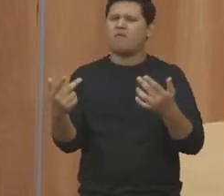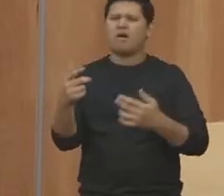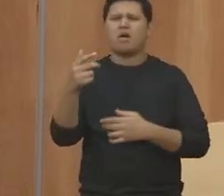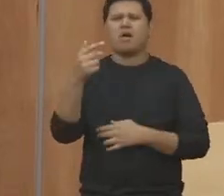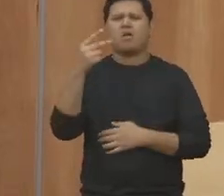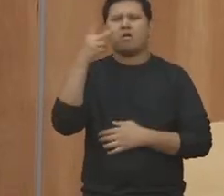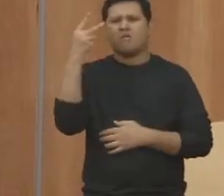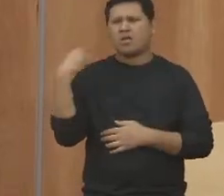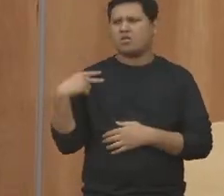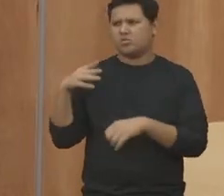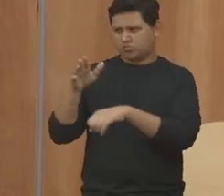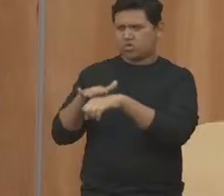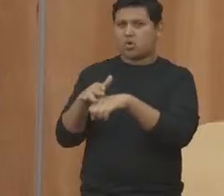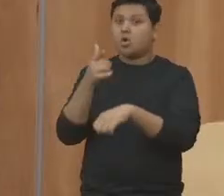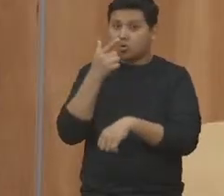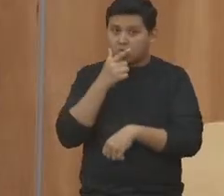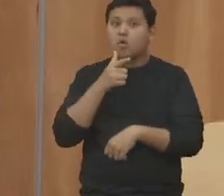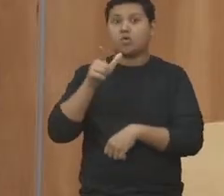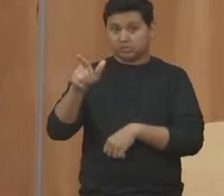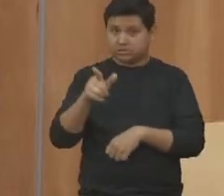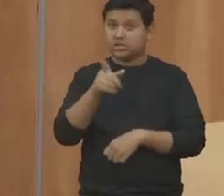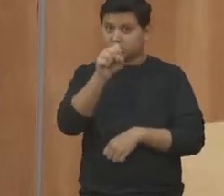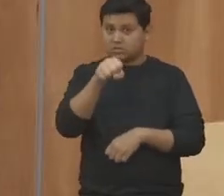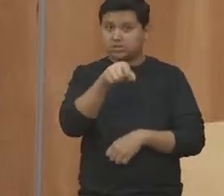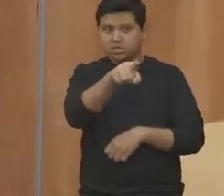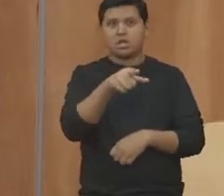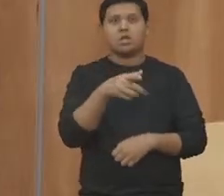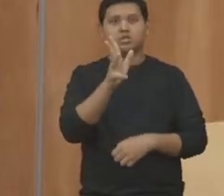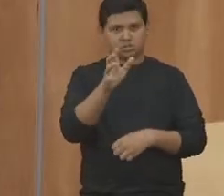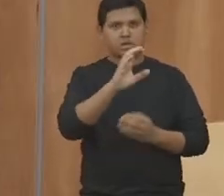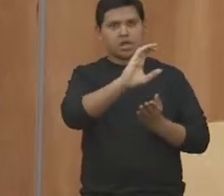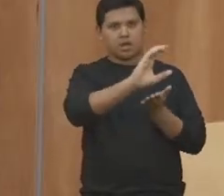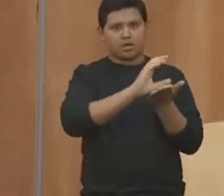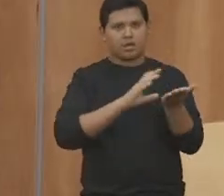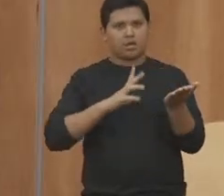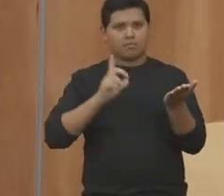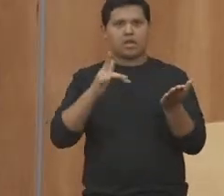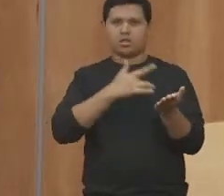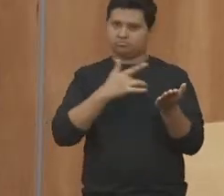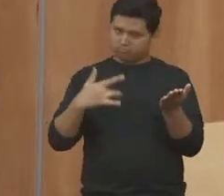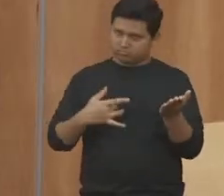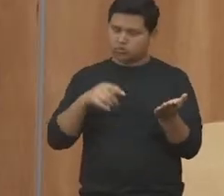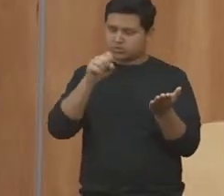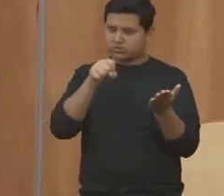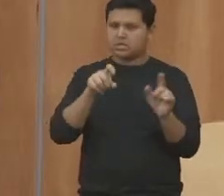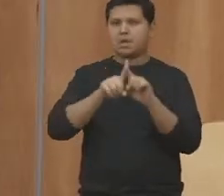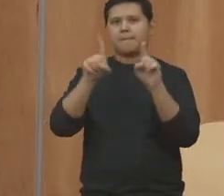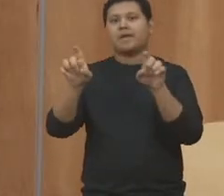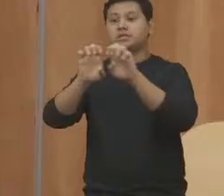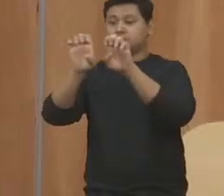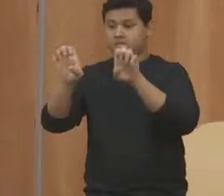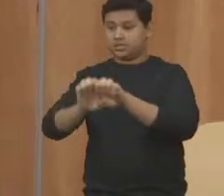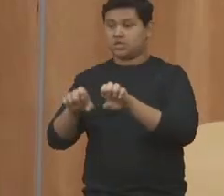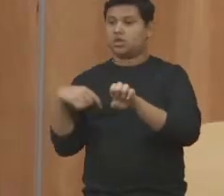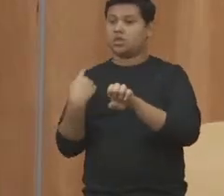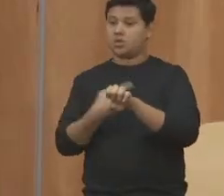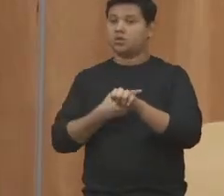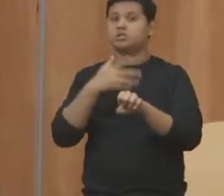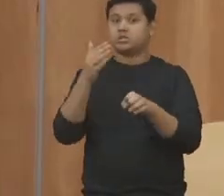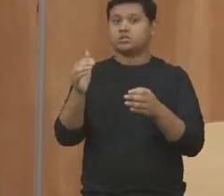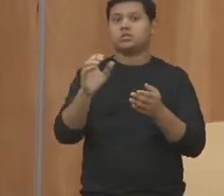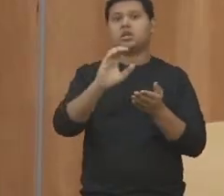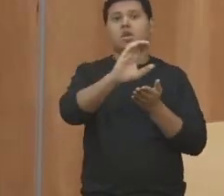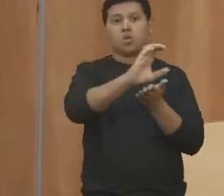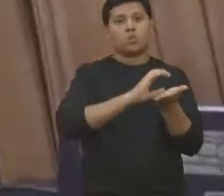na Prefeitura e têm conseguido esses repasses. Você conseguiu da saúde, né, da deputada, mas a área de infraestrutura a gente tem conseguido